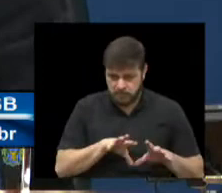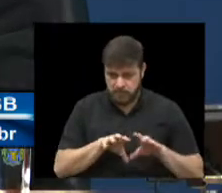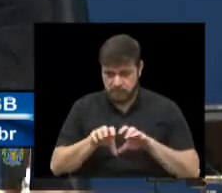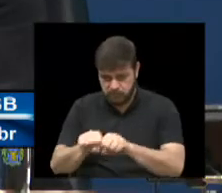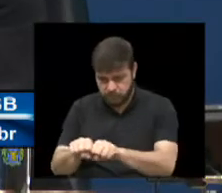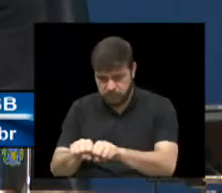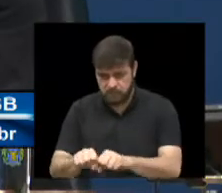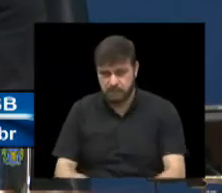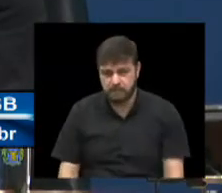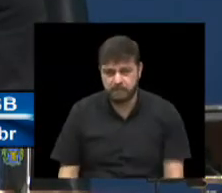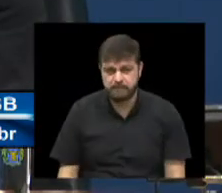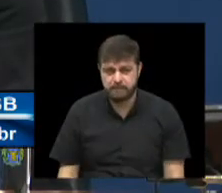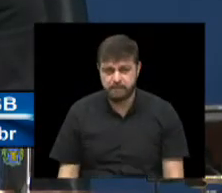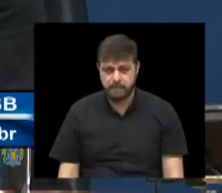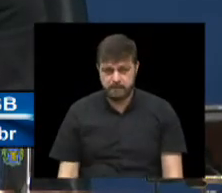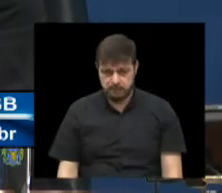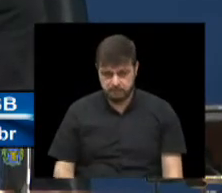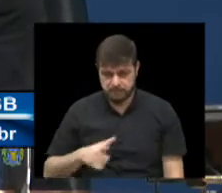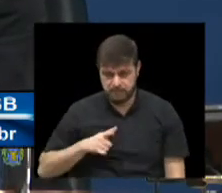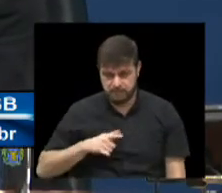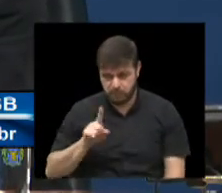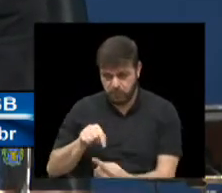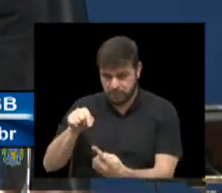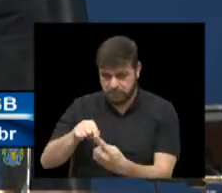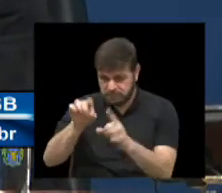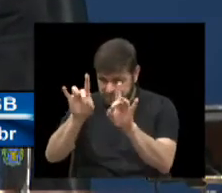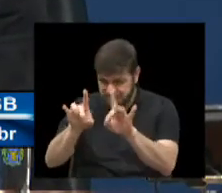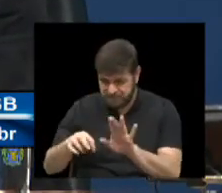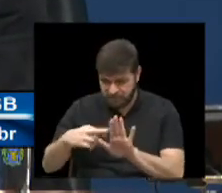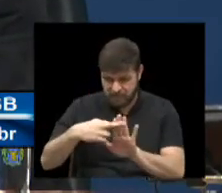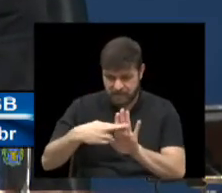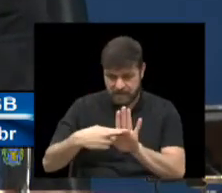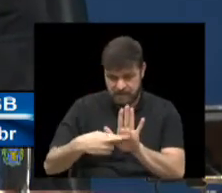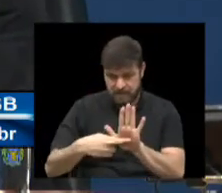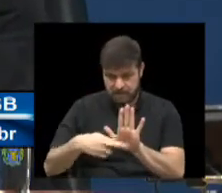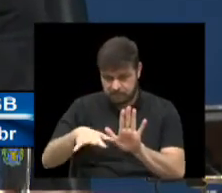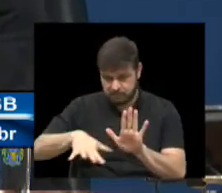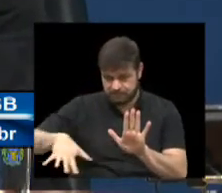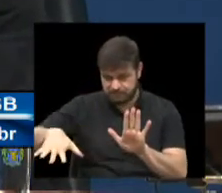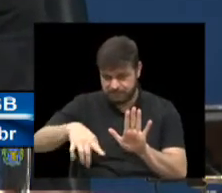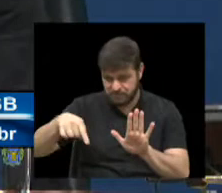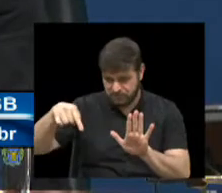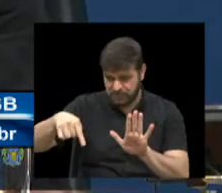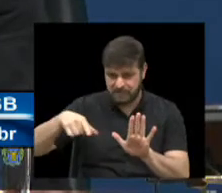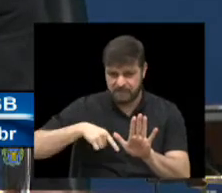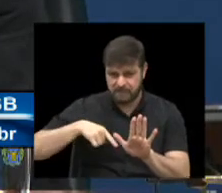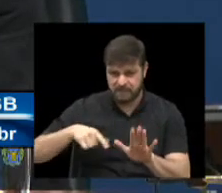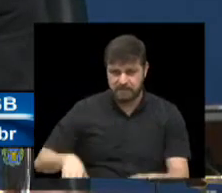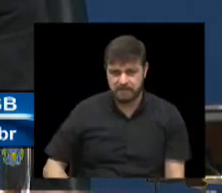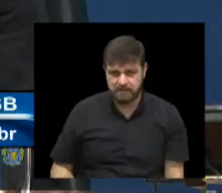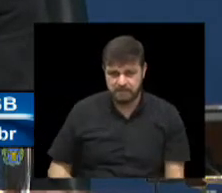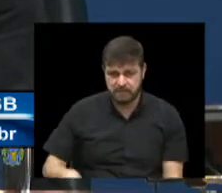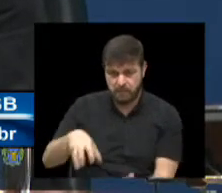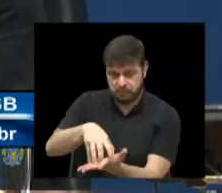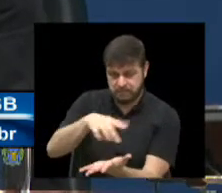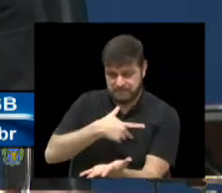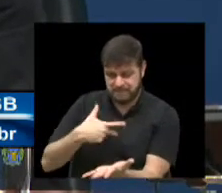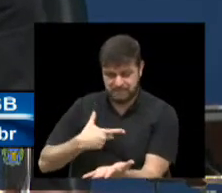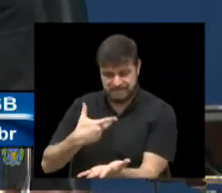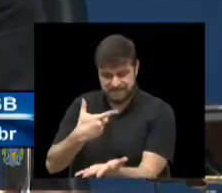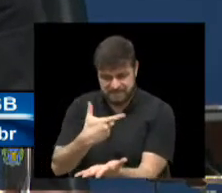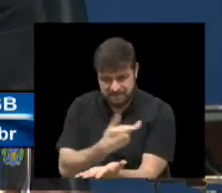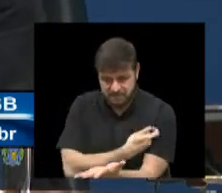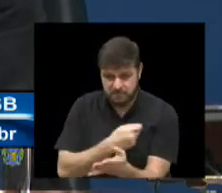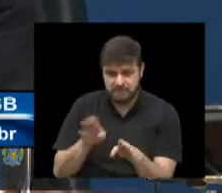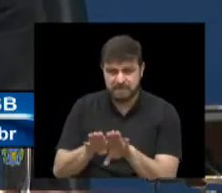para a afetação ao uso especial, a fim de regularizar a área onde estão instaladas uma unidade de saúde e